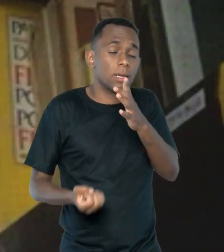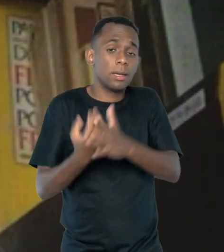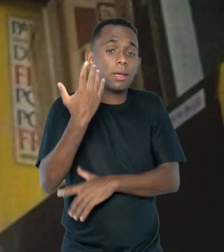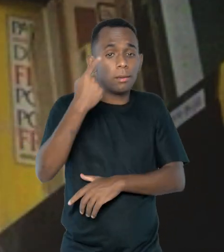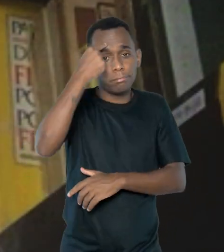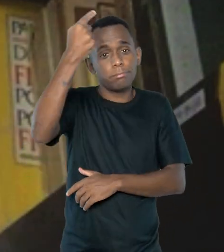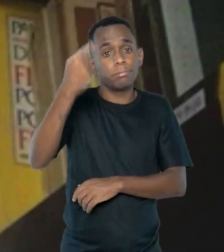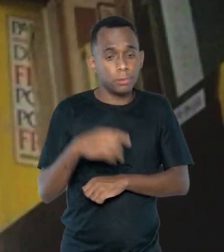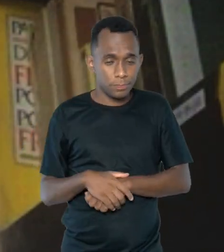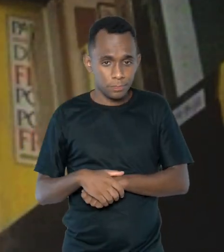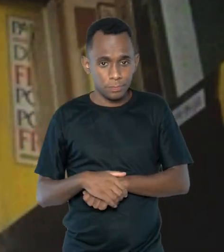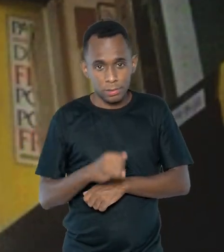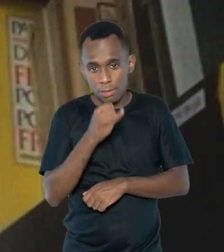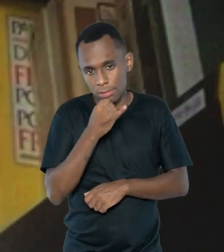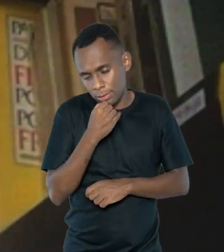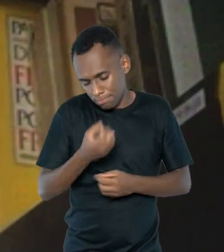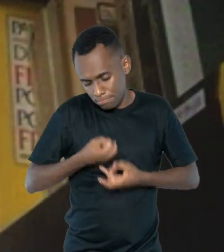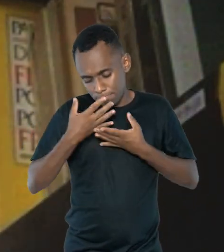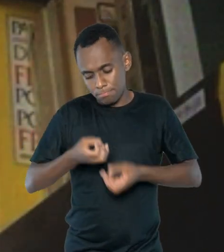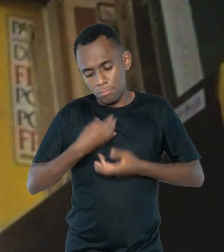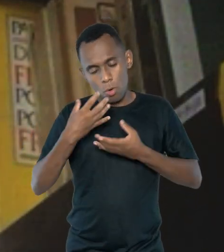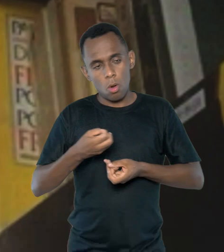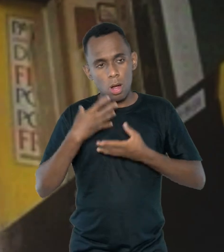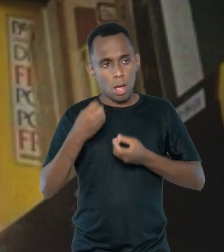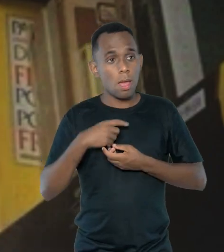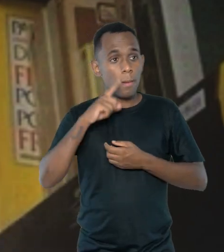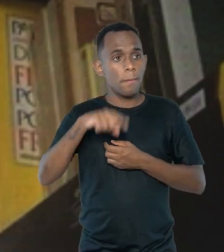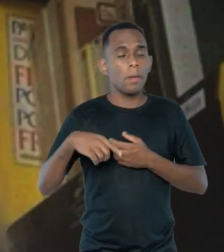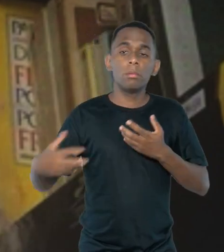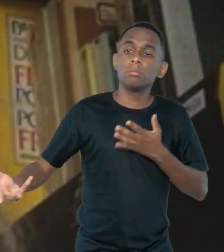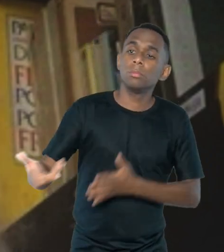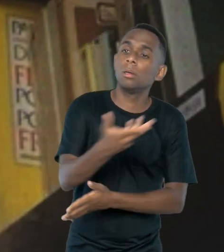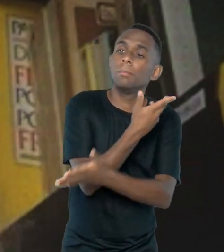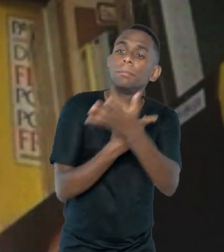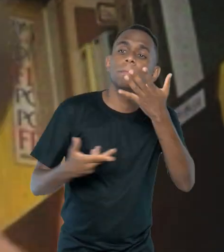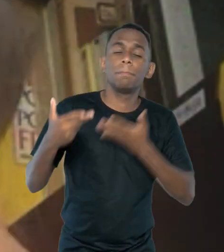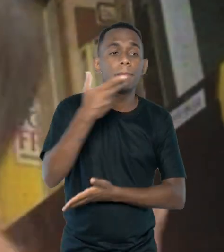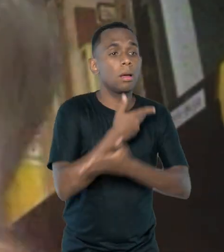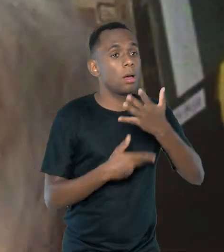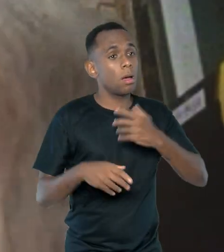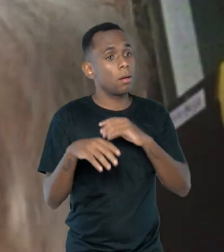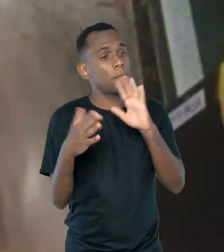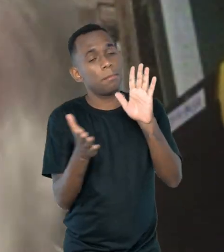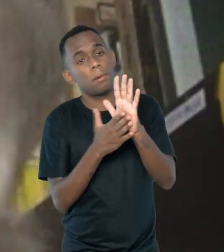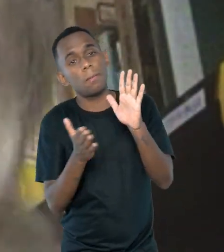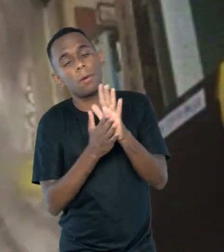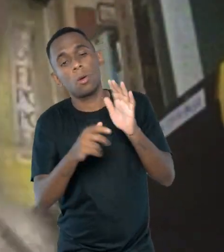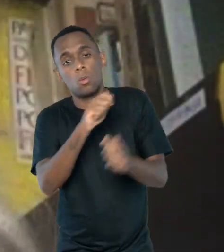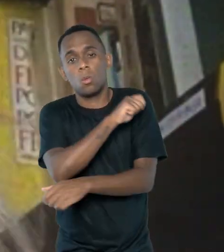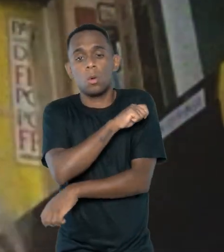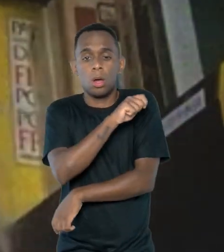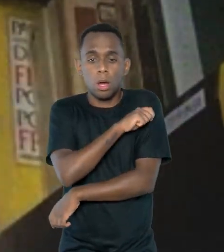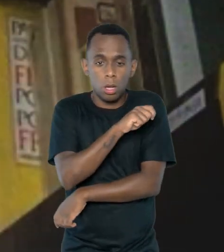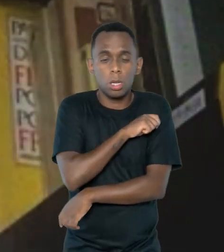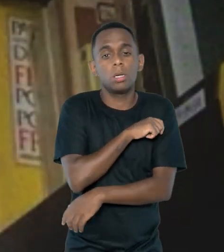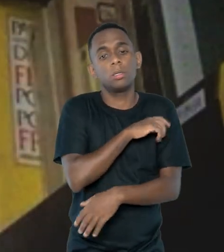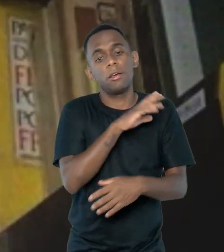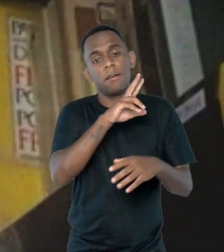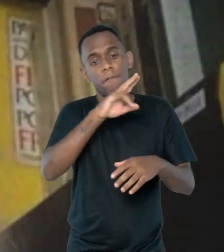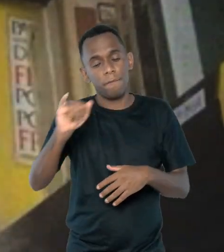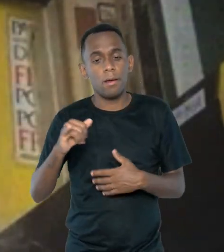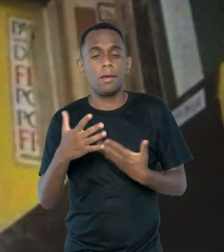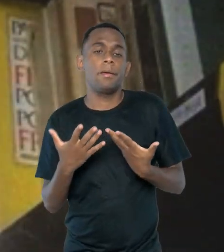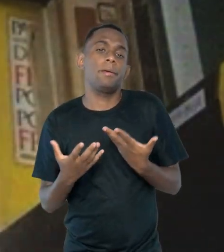funk? Uhum. Por exemplo, poema. Poema é para circular. Então, nós, por exemplo, a gente propõe que os alunos façam